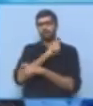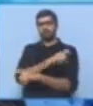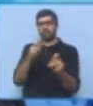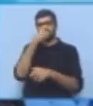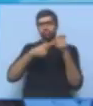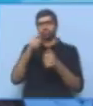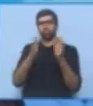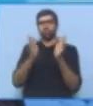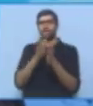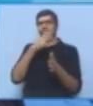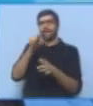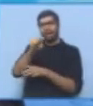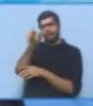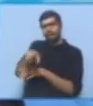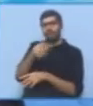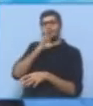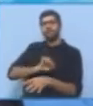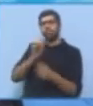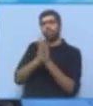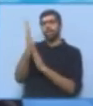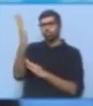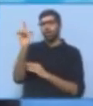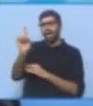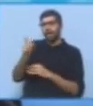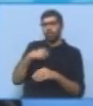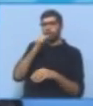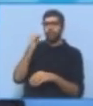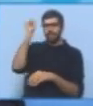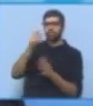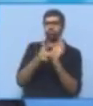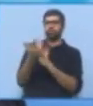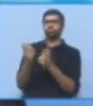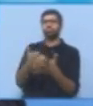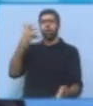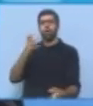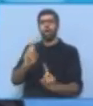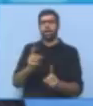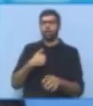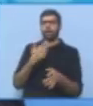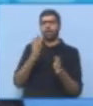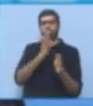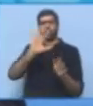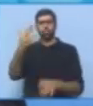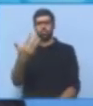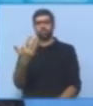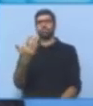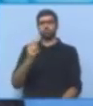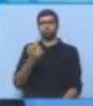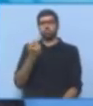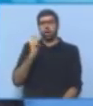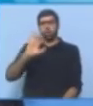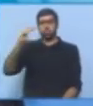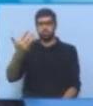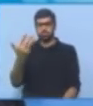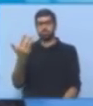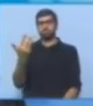de que aquele é que é o Filho de Deus. E, portanto, no batismo, Jesus também se revela. É um dos episódios, um dos poucos